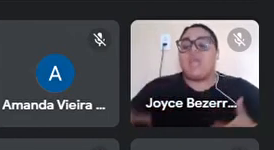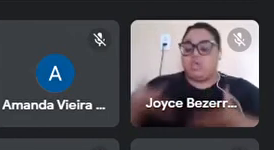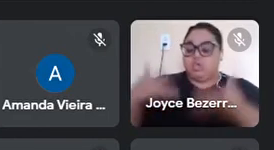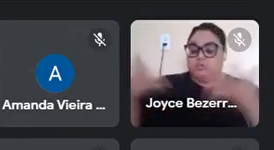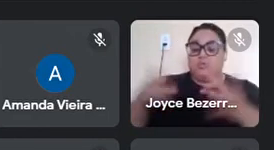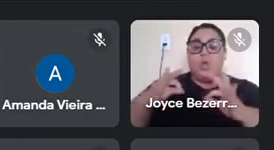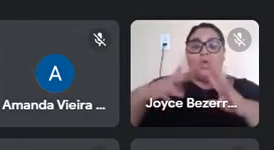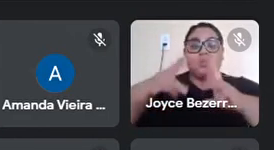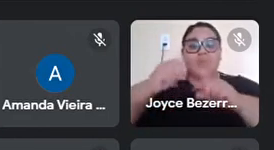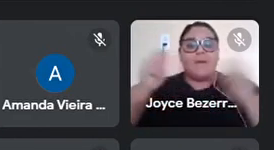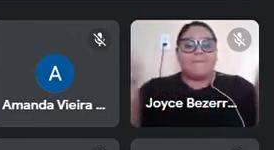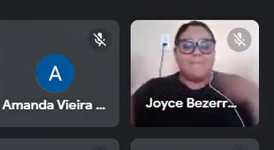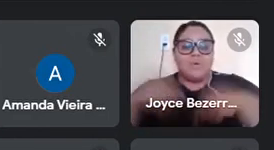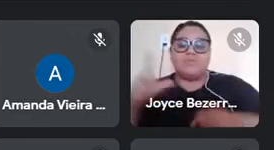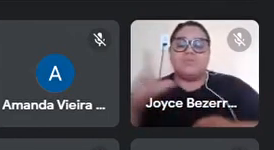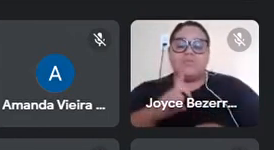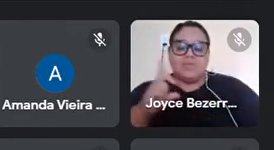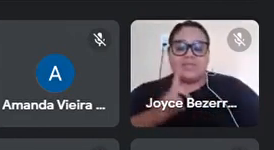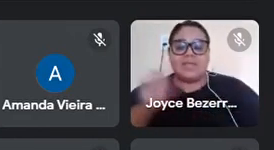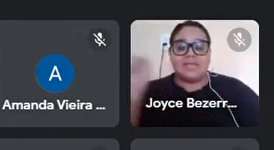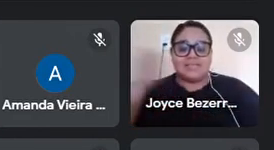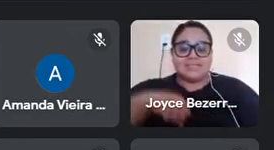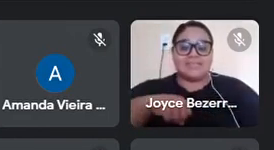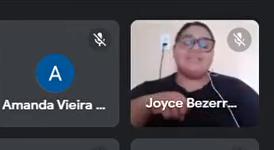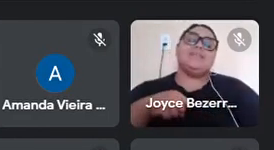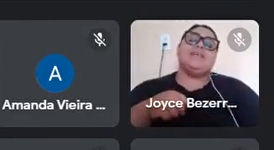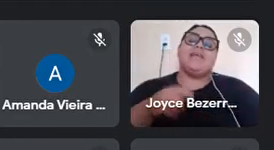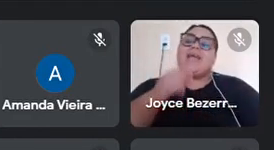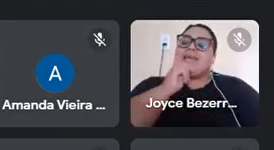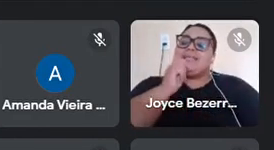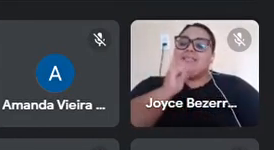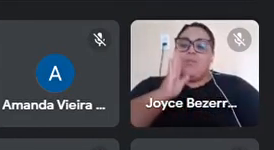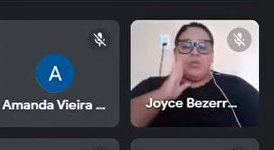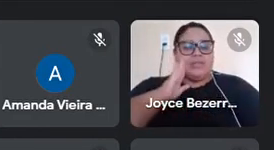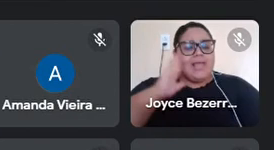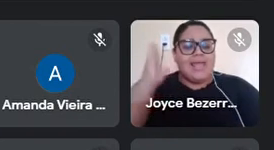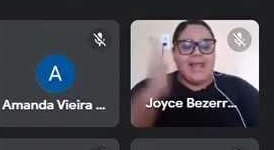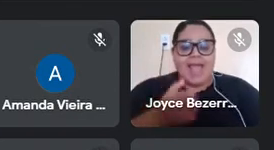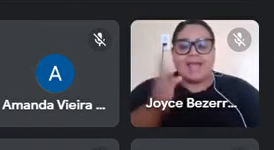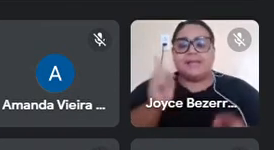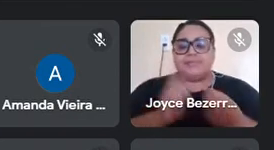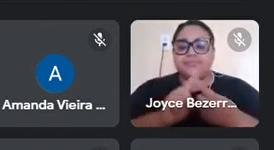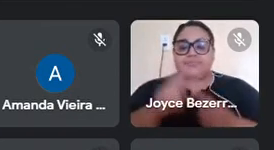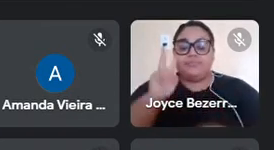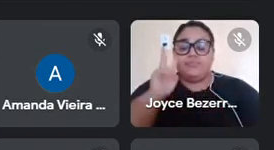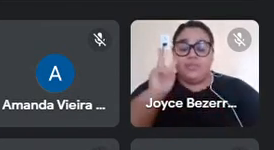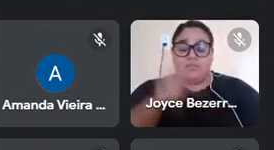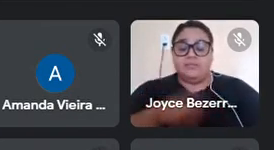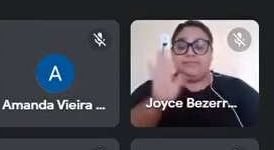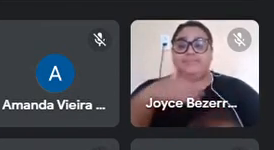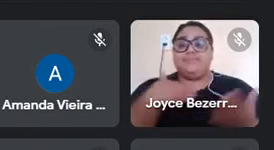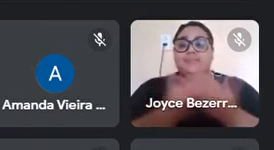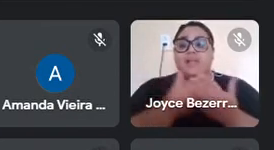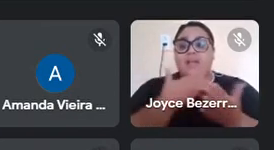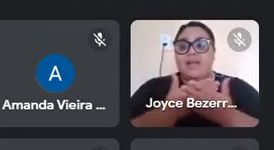a combater aquele antígeno de forma bem direta, que vocês viram lá na aula de ativação de